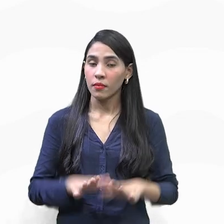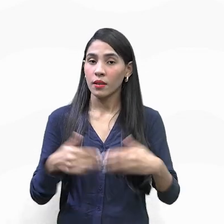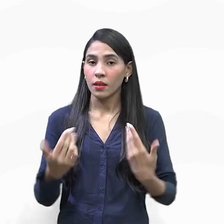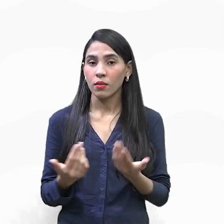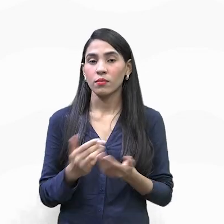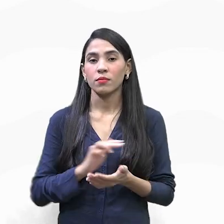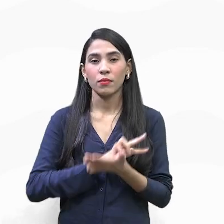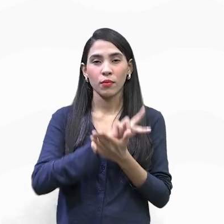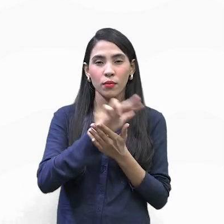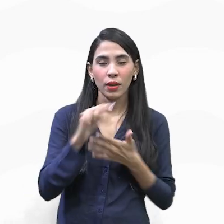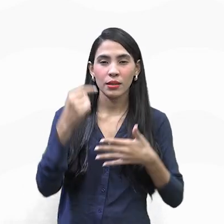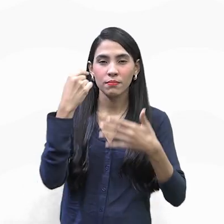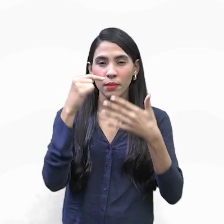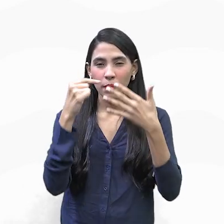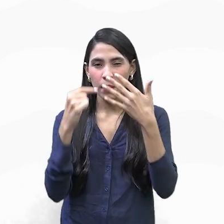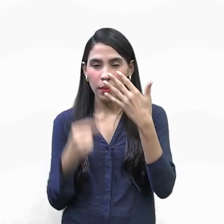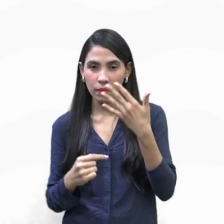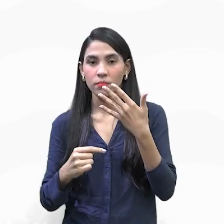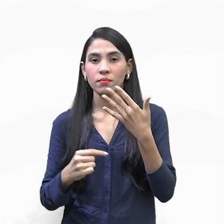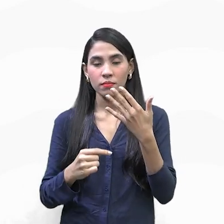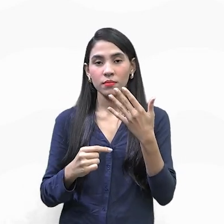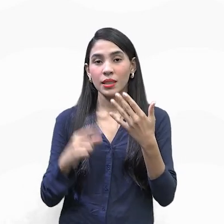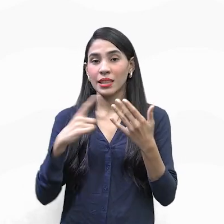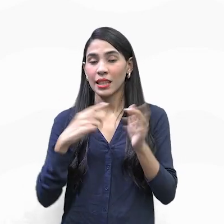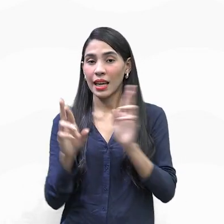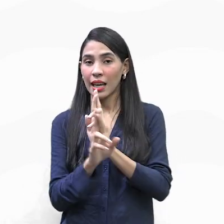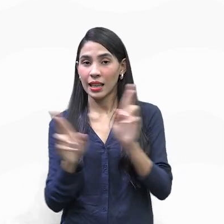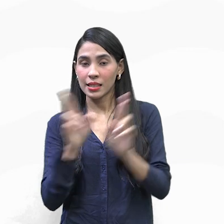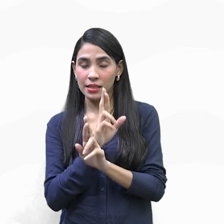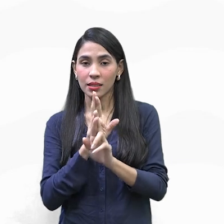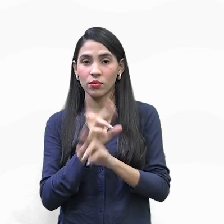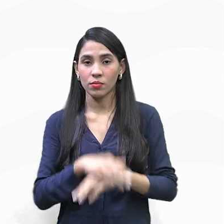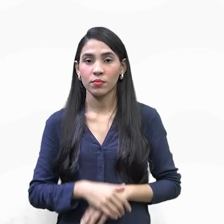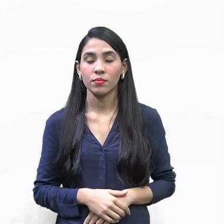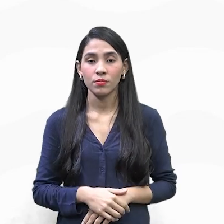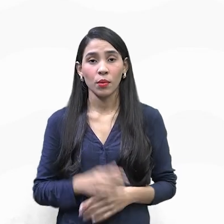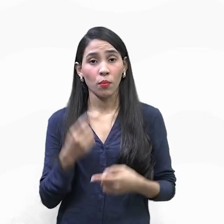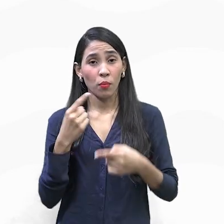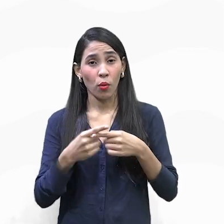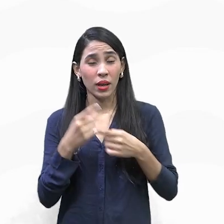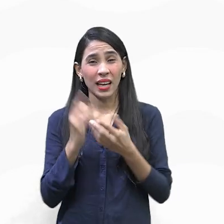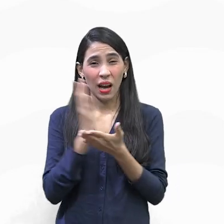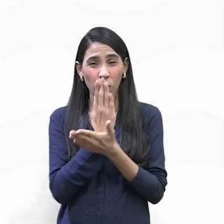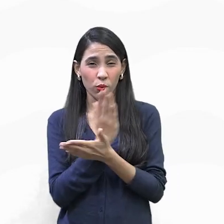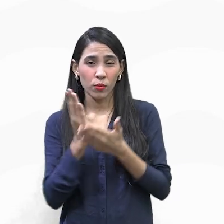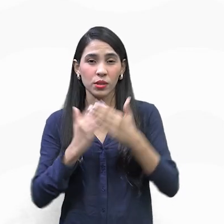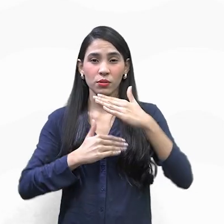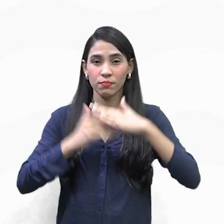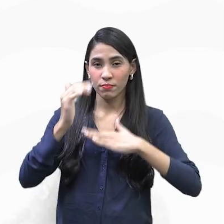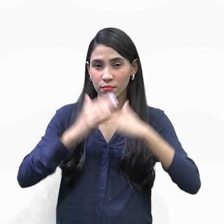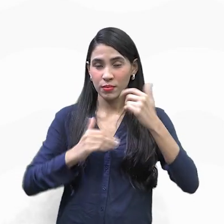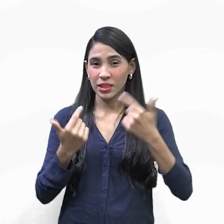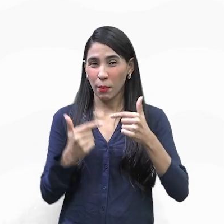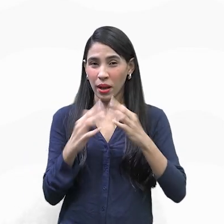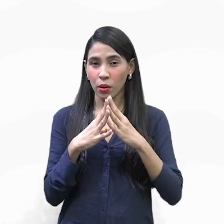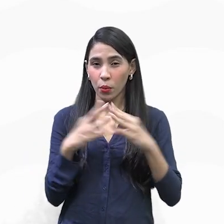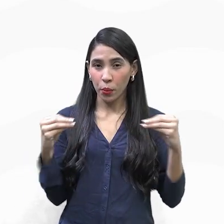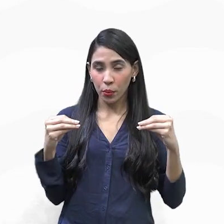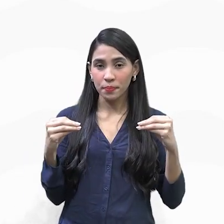vários os tópicos, várias situações que relacionam aí do porquê algumas profissões desaparecem, não é isso,